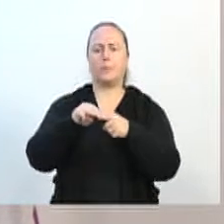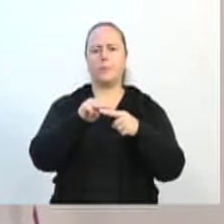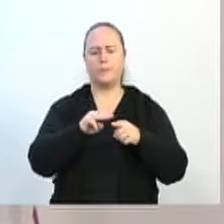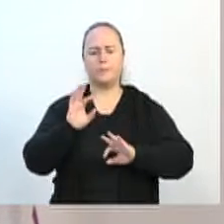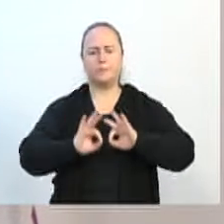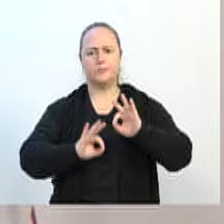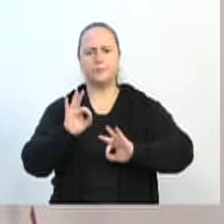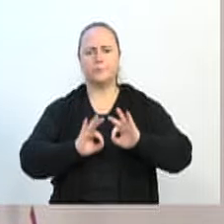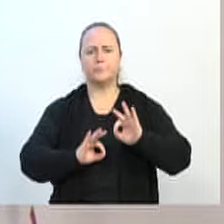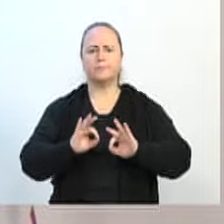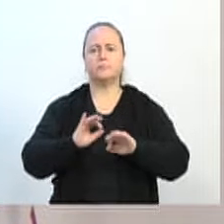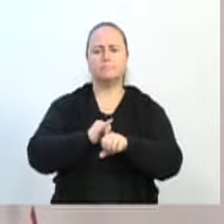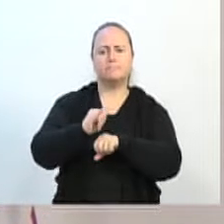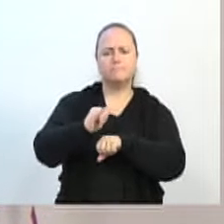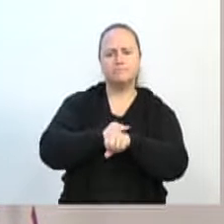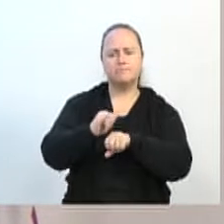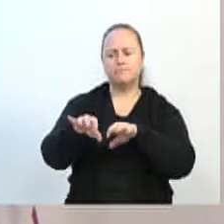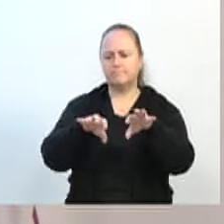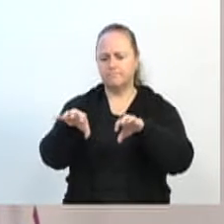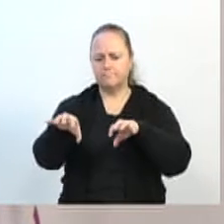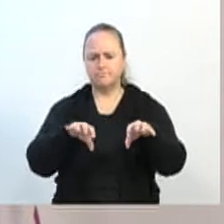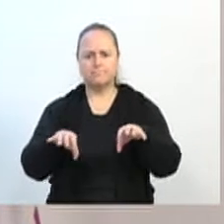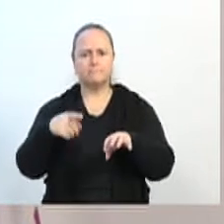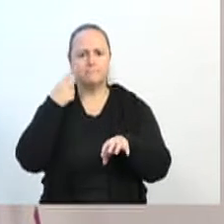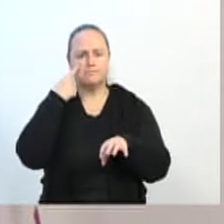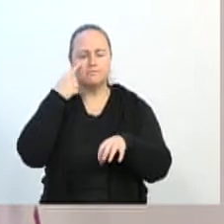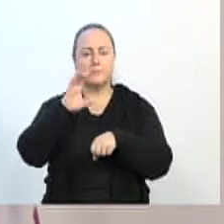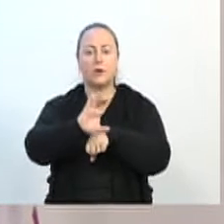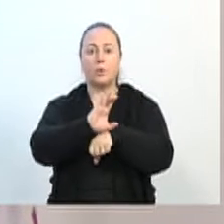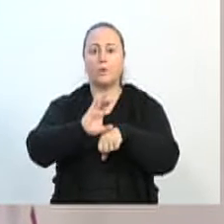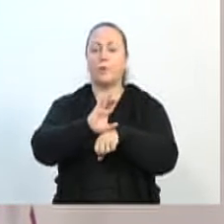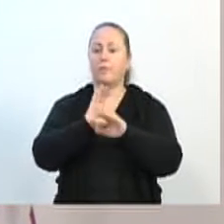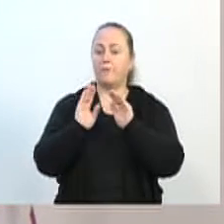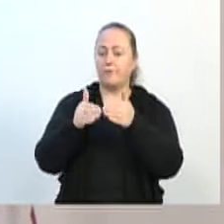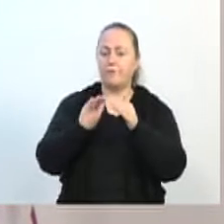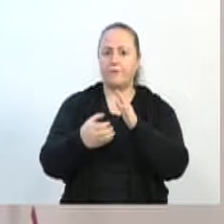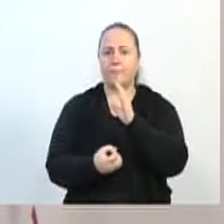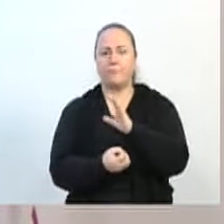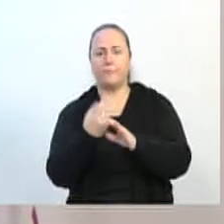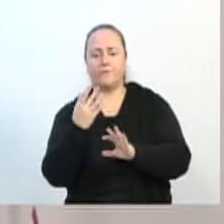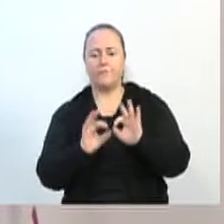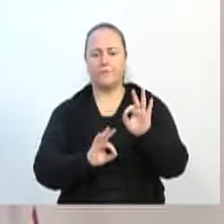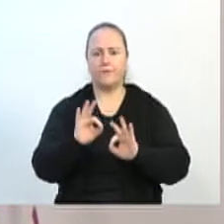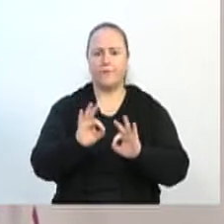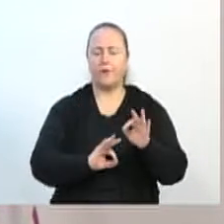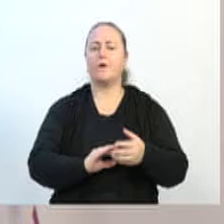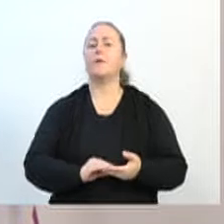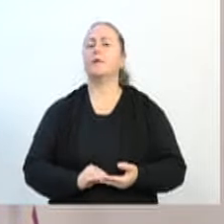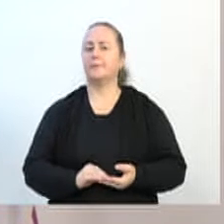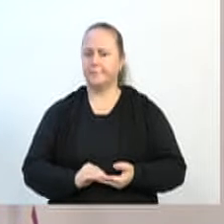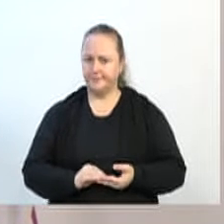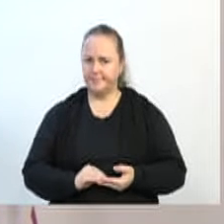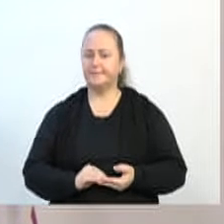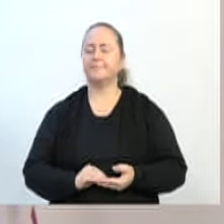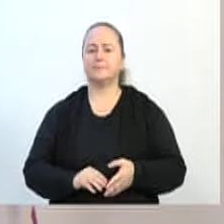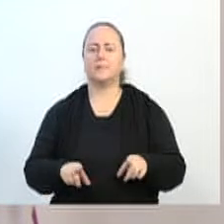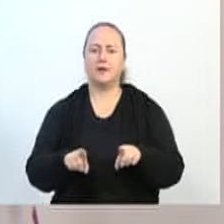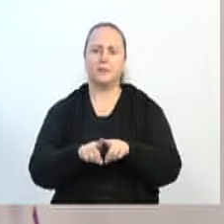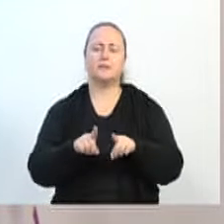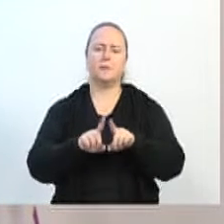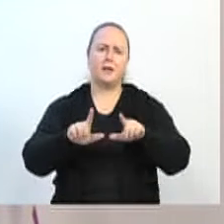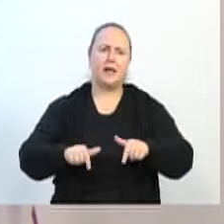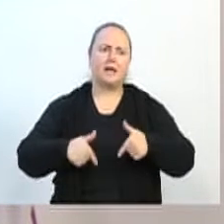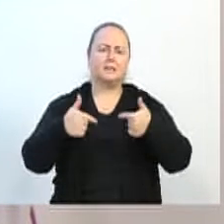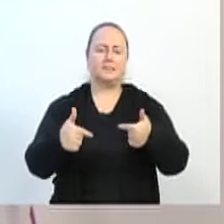organizar arranjos por região, prever a constituição de fórum, prever apenas princípios voltados às ações, sem grandes